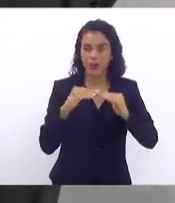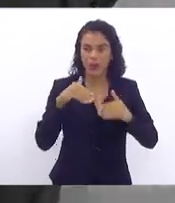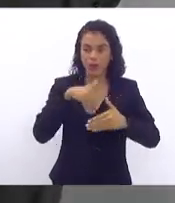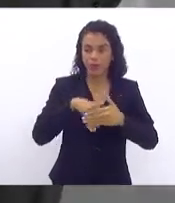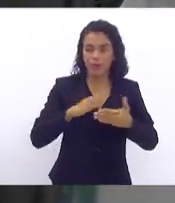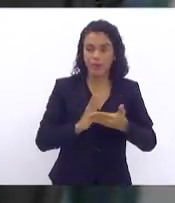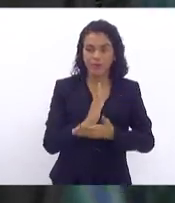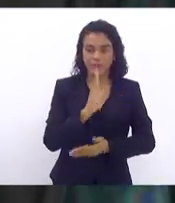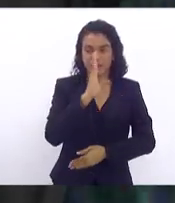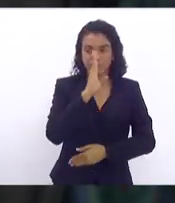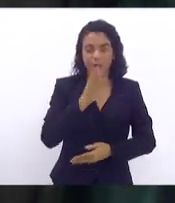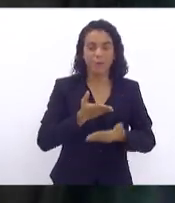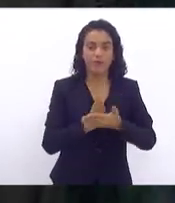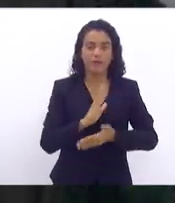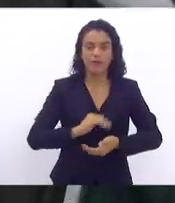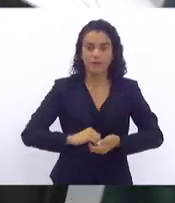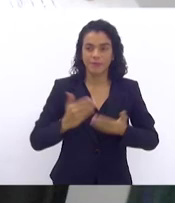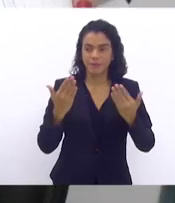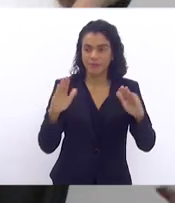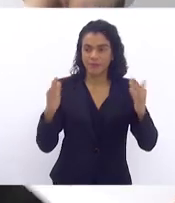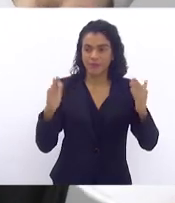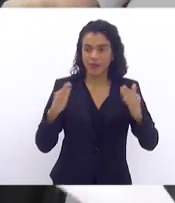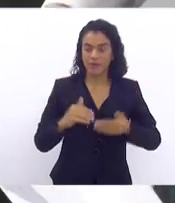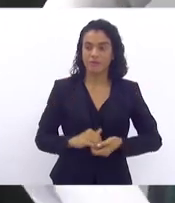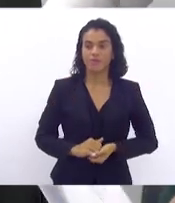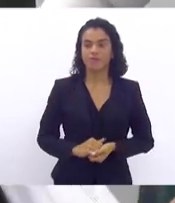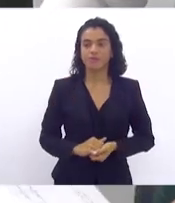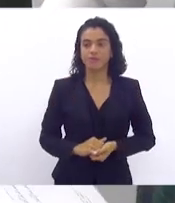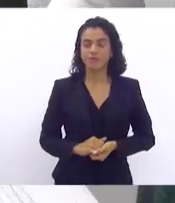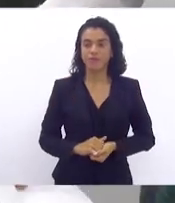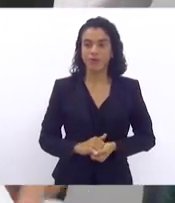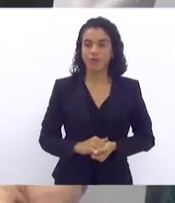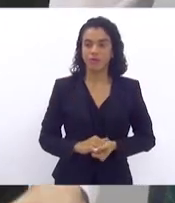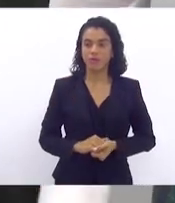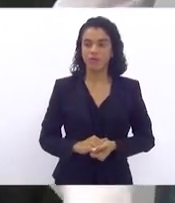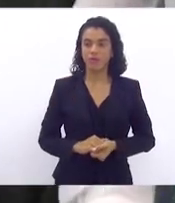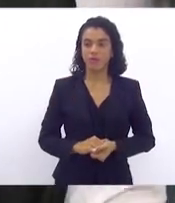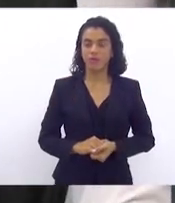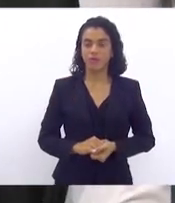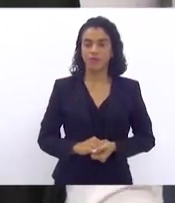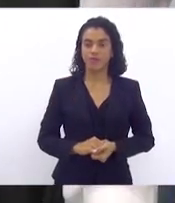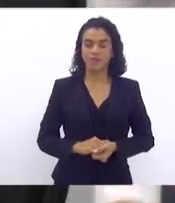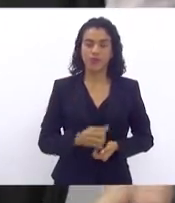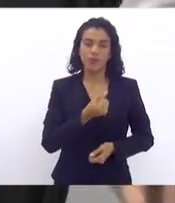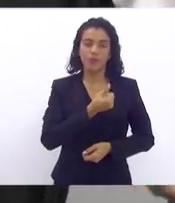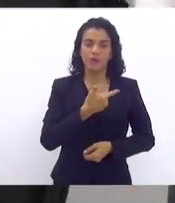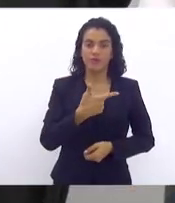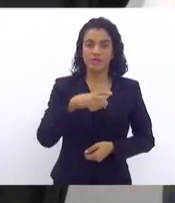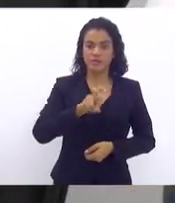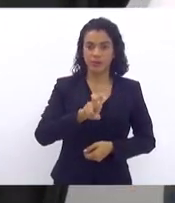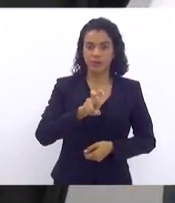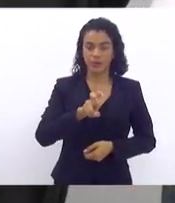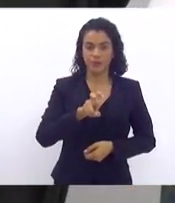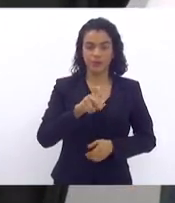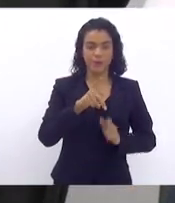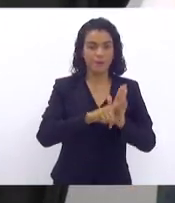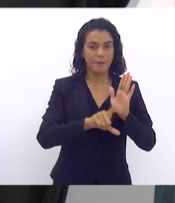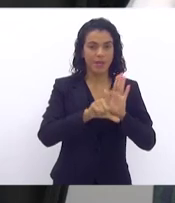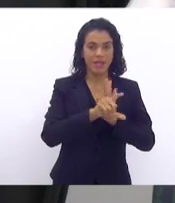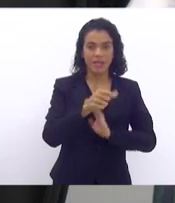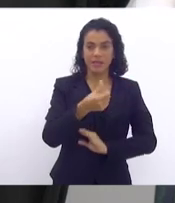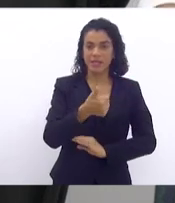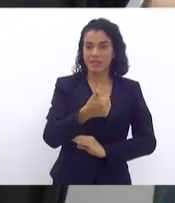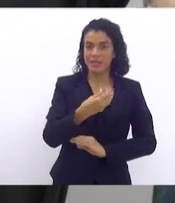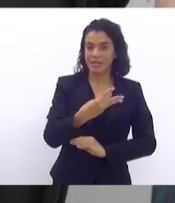aprovam, permaneçam como estão. Aprovado. Parabéns, deputado Vinícius Cozzolino e deputado Fred Pacheco. 25 da pauta. PL 1393